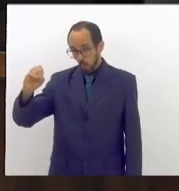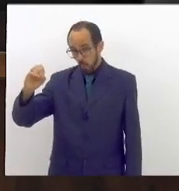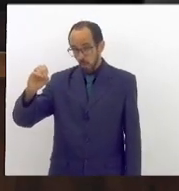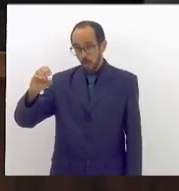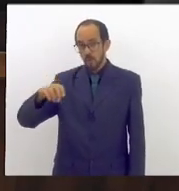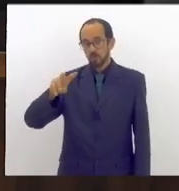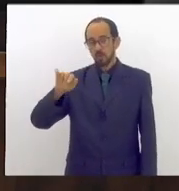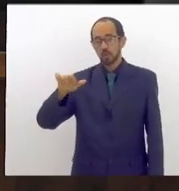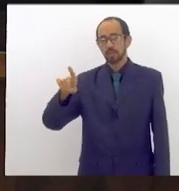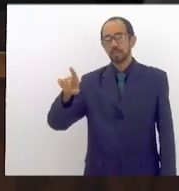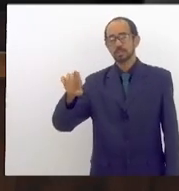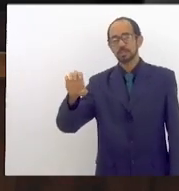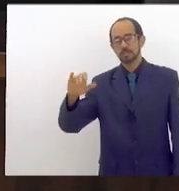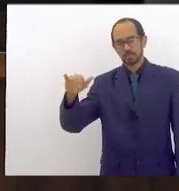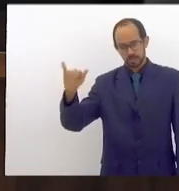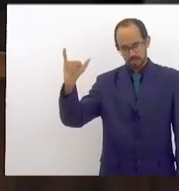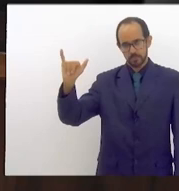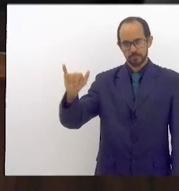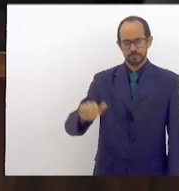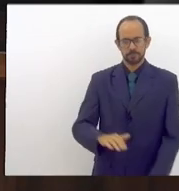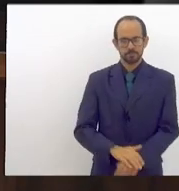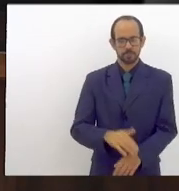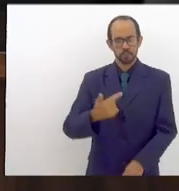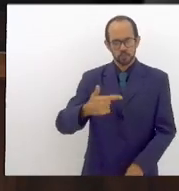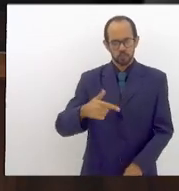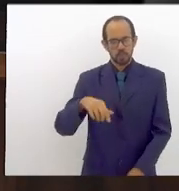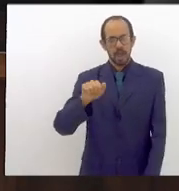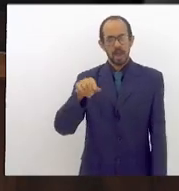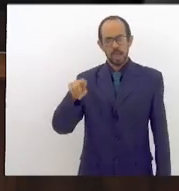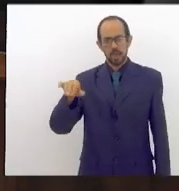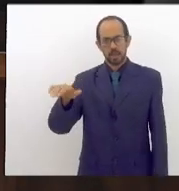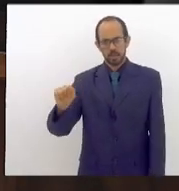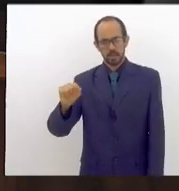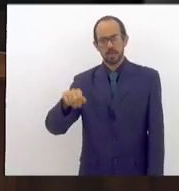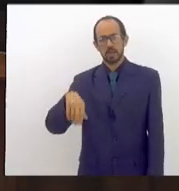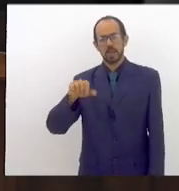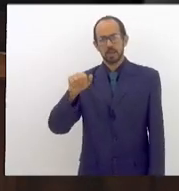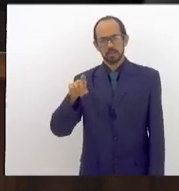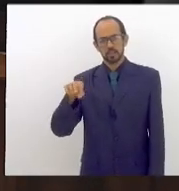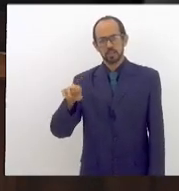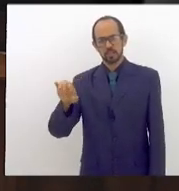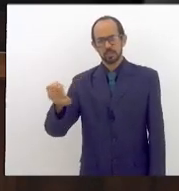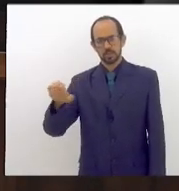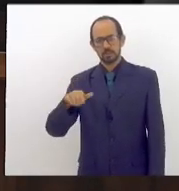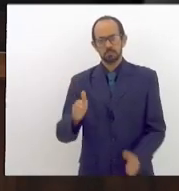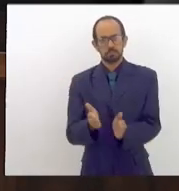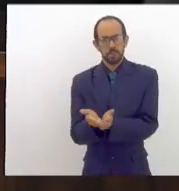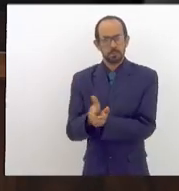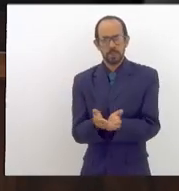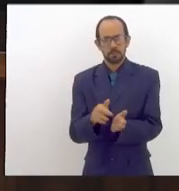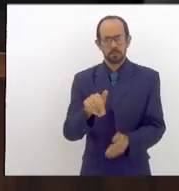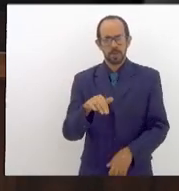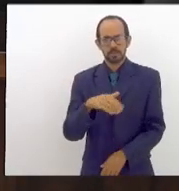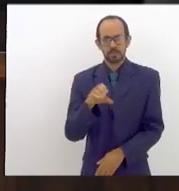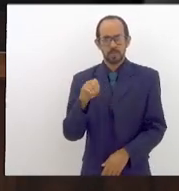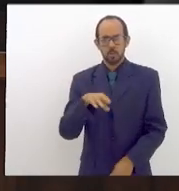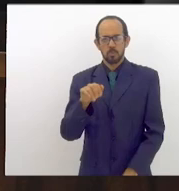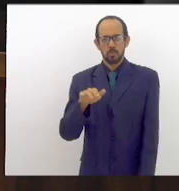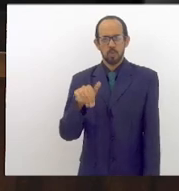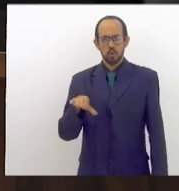da presidência irá proceder a segunda chamada Alana Passos Alexandre Freitas Bebeto brasão Bruno